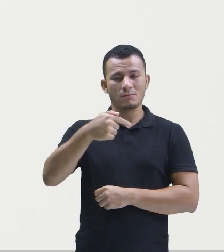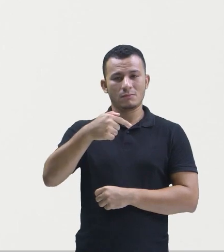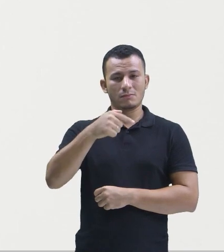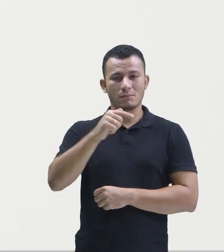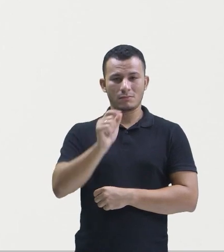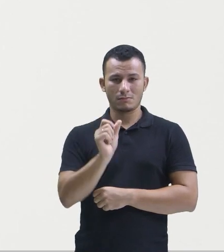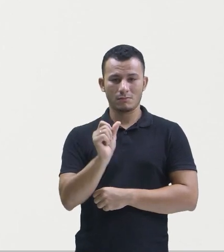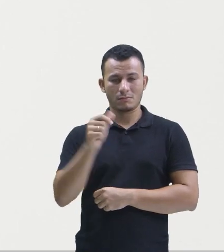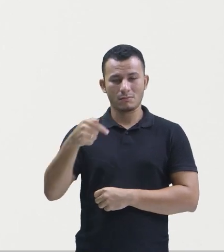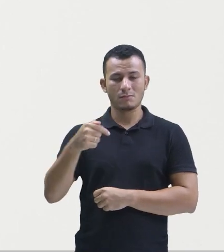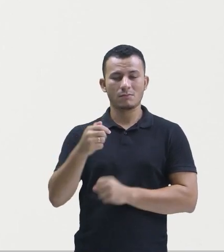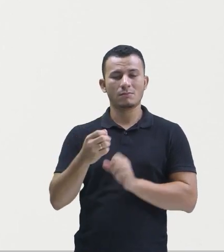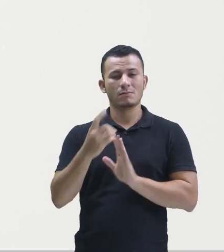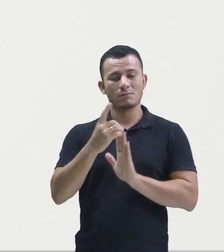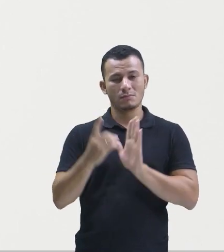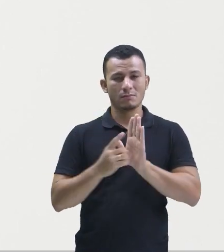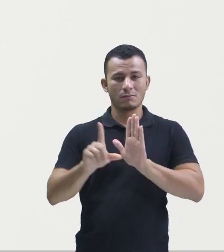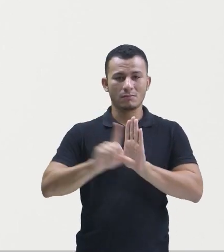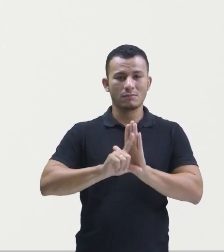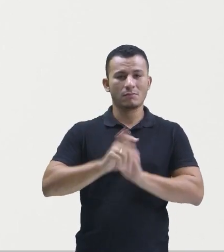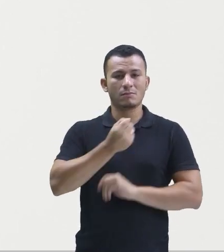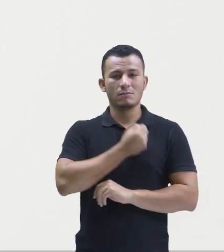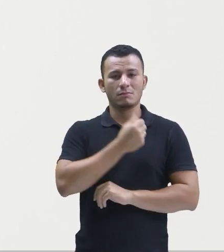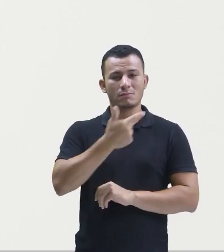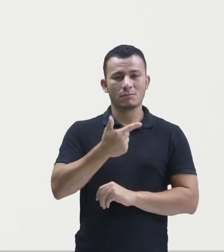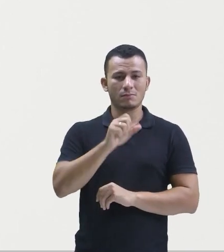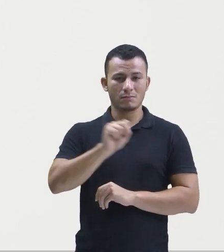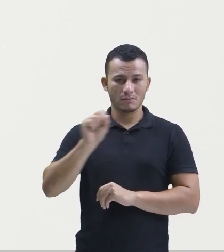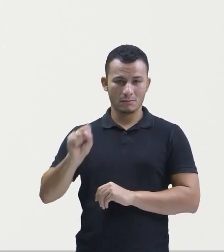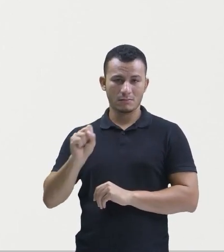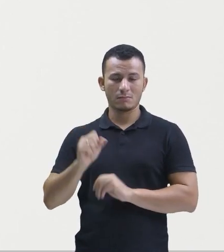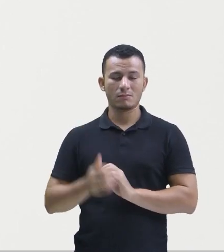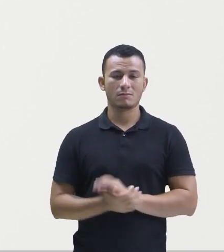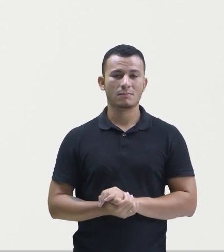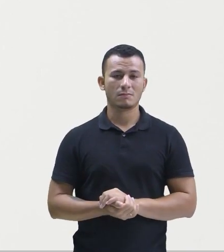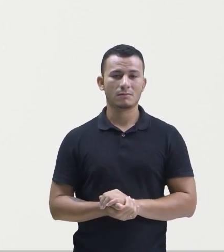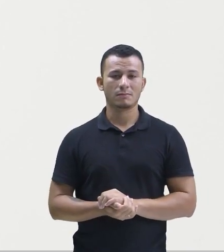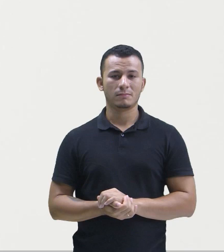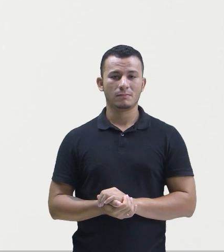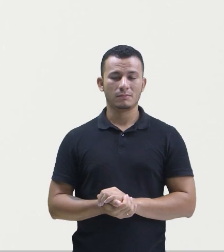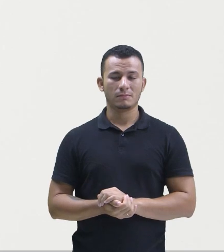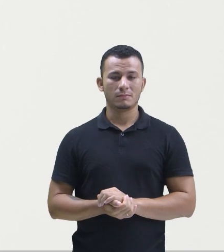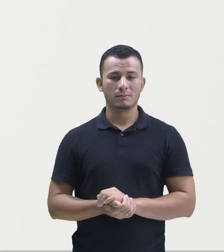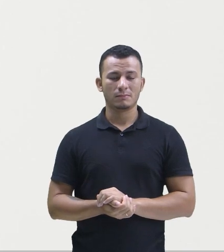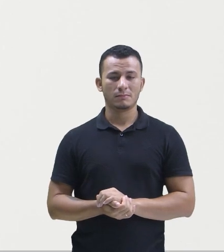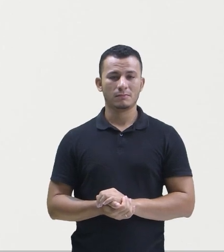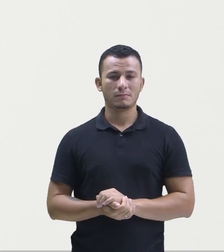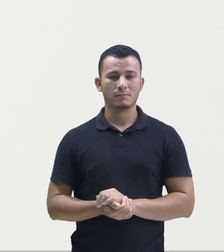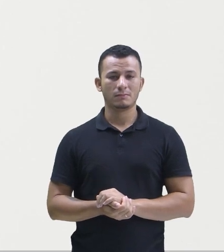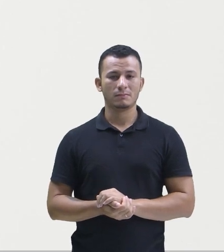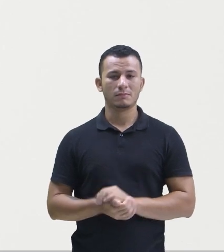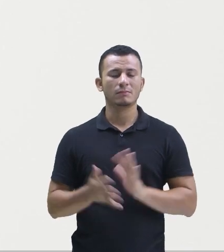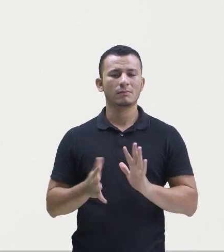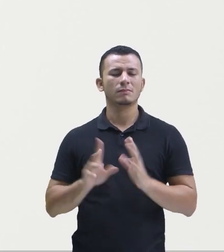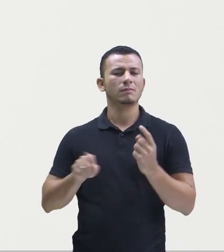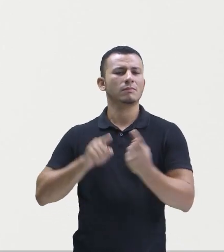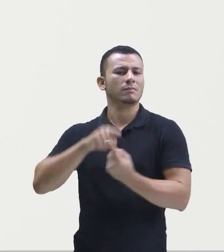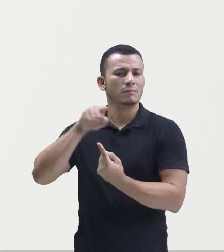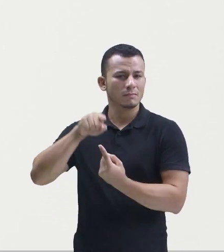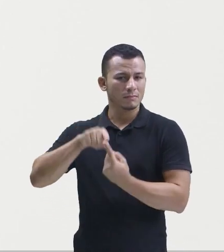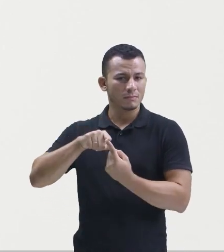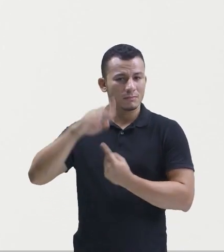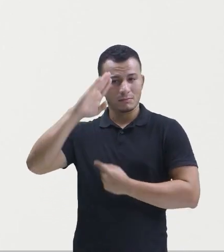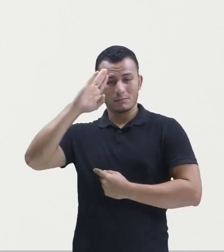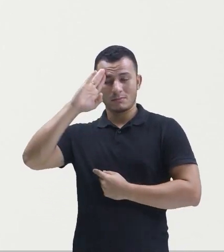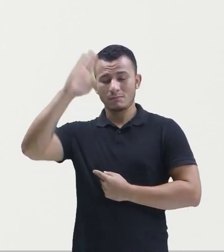1967, através do Decreto-Lei nº 288. Vamos lá. Qual é o objetivo